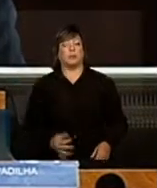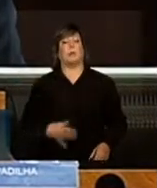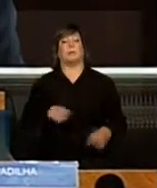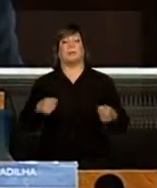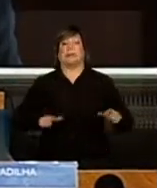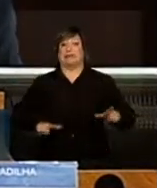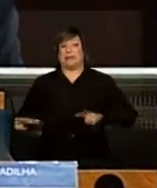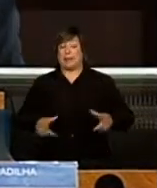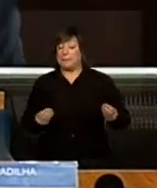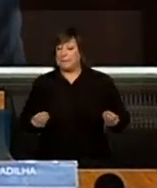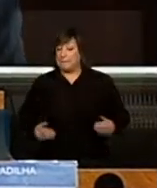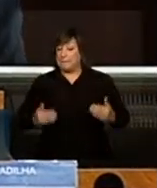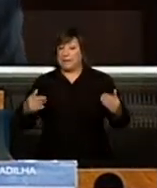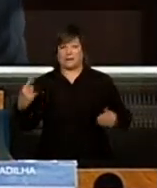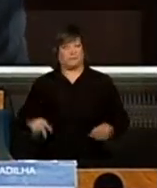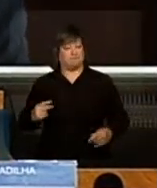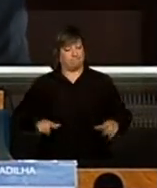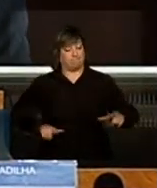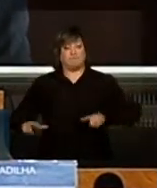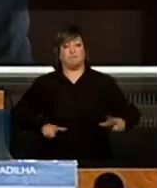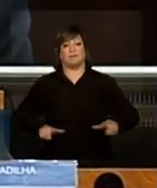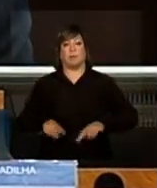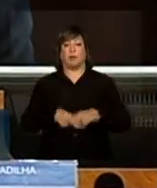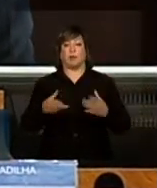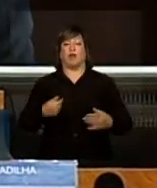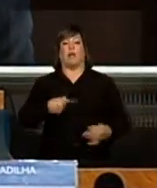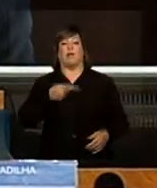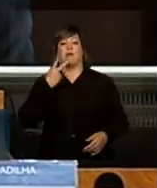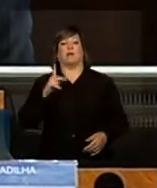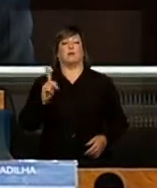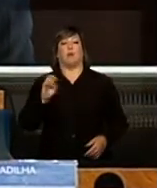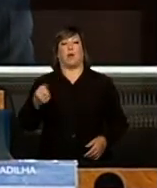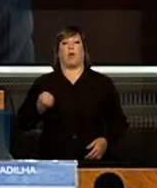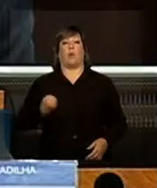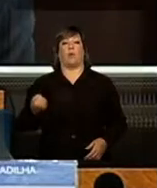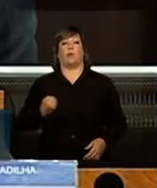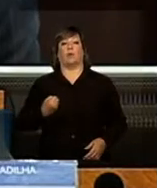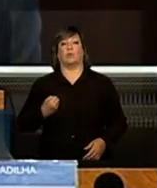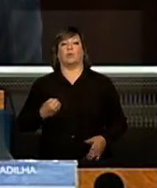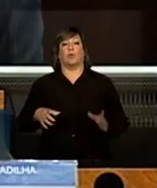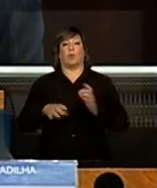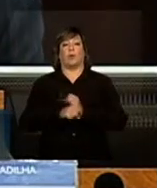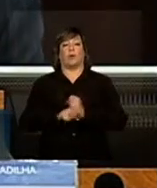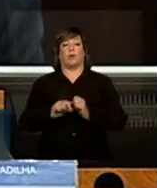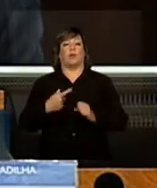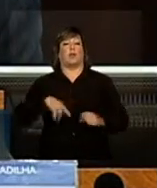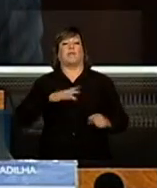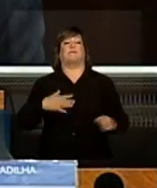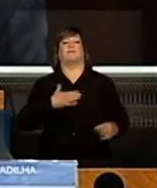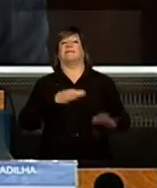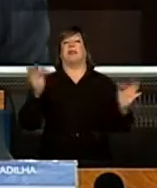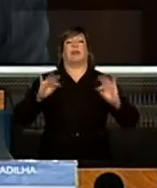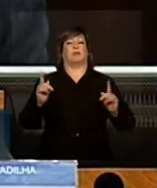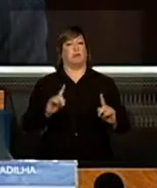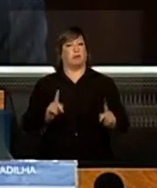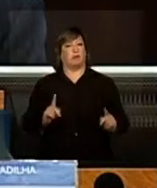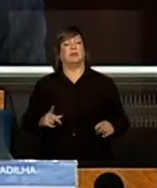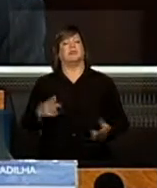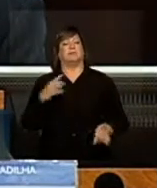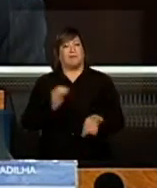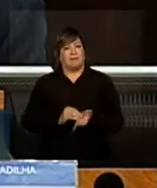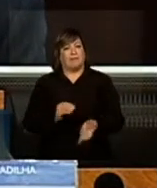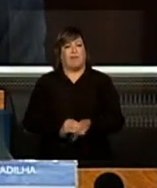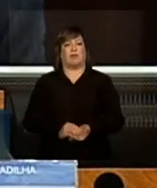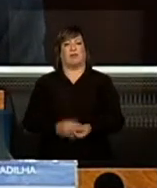trabalhar muito mais. Né? Por isso que eu falei, não é um número para o Ministério da Saúde, não é um número para comemorar, é um número para aprender o que nós